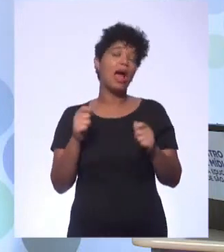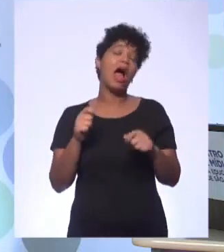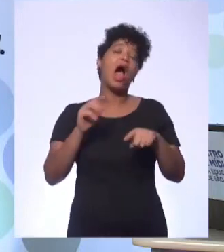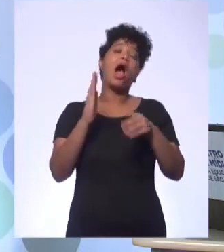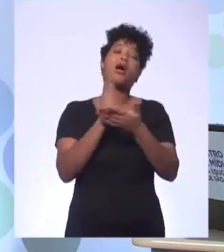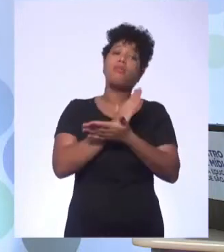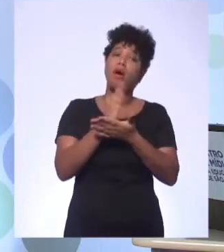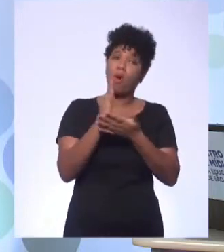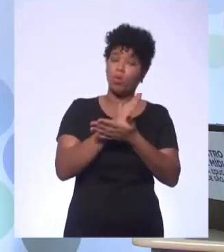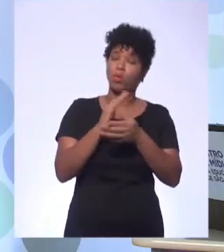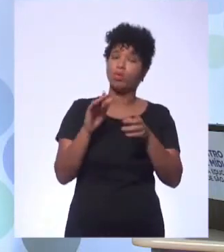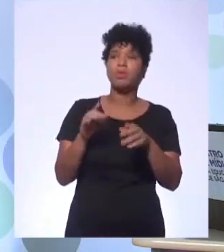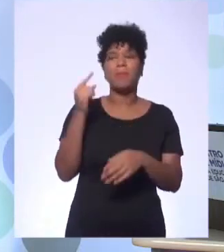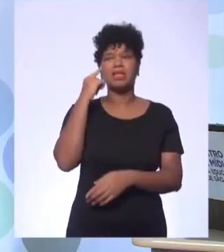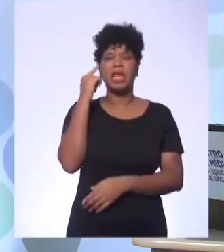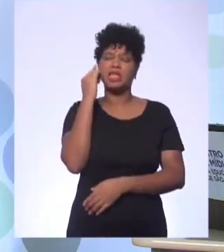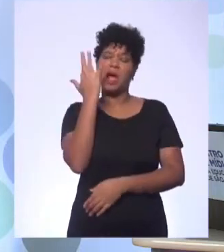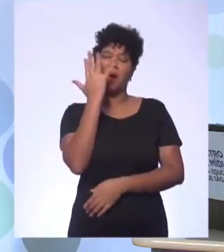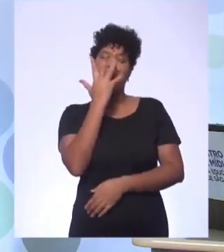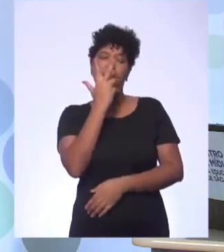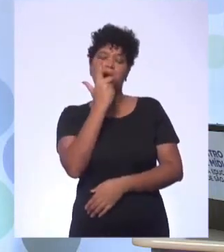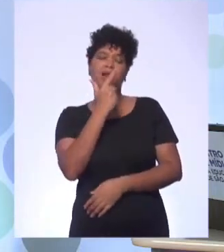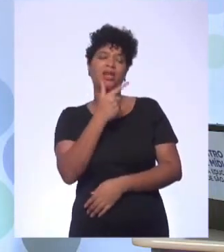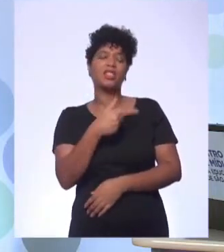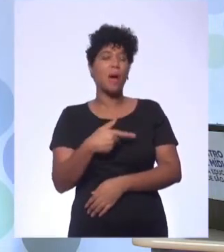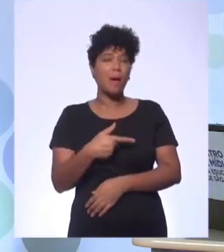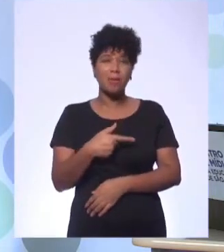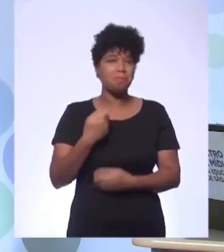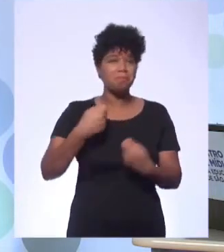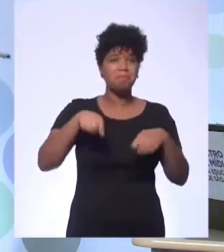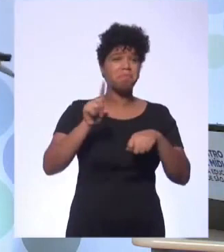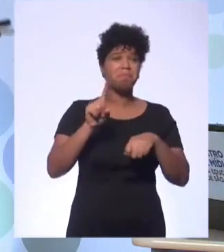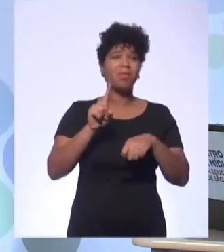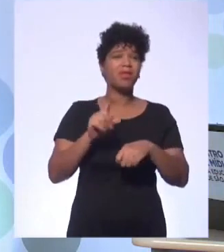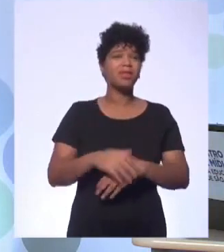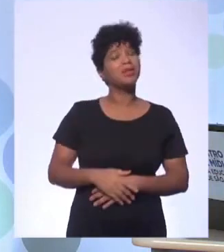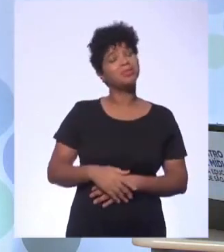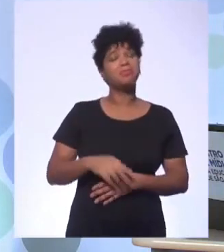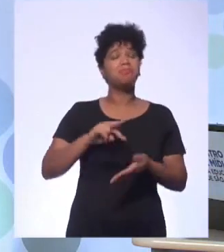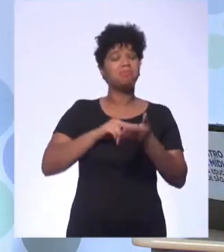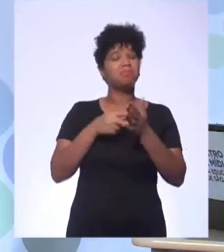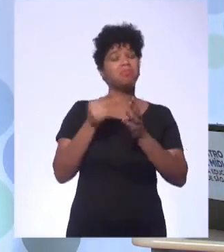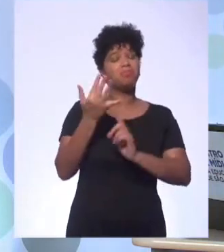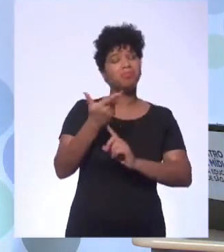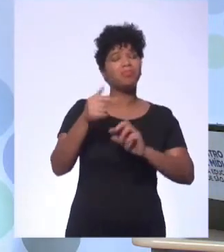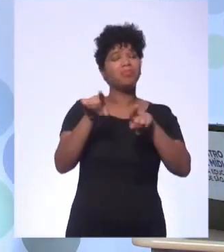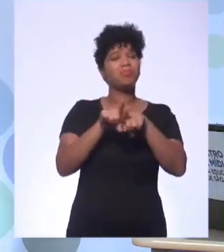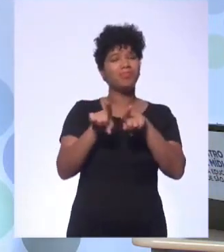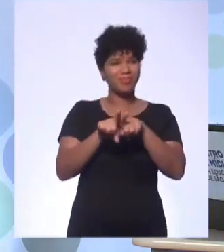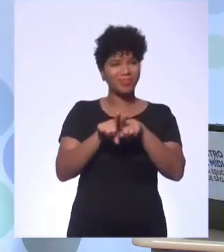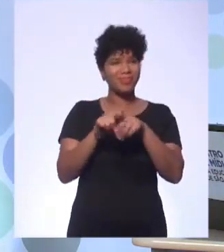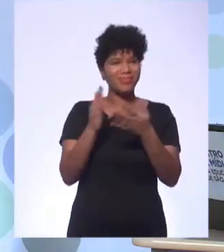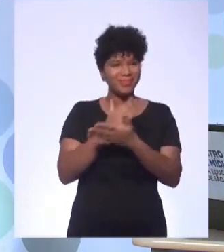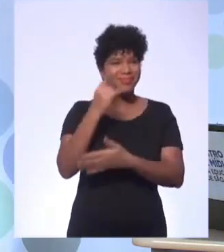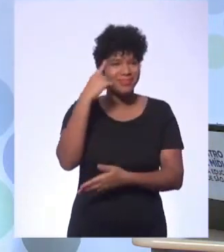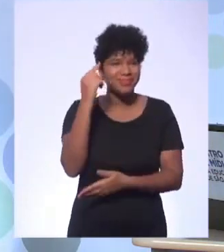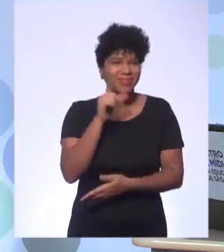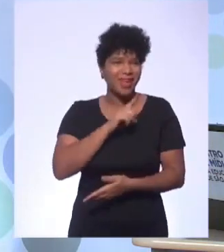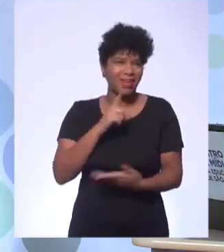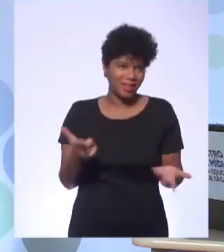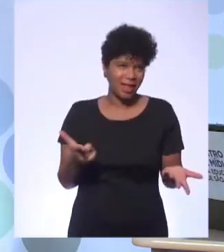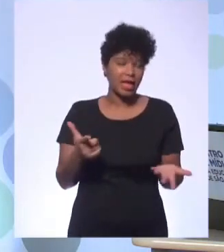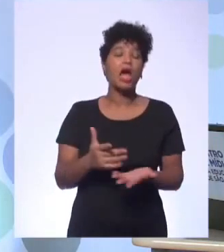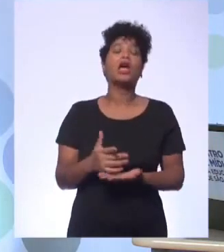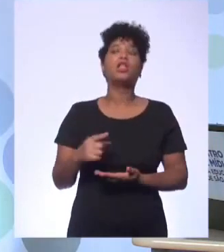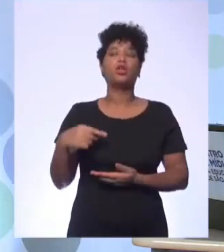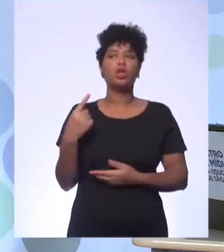nós temos hoje em dia essa questão, a arte, né? A partir da arte contemporânea, né? O advento da arte contemporânea, a gente vê